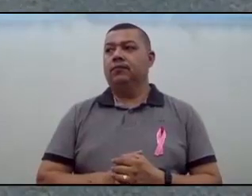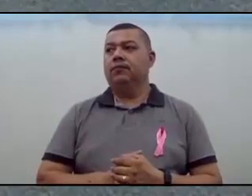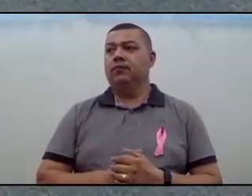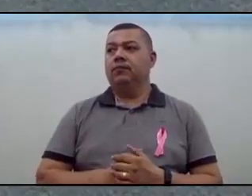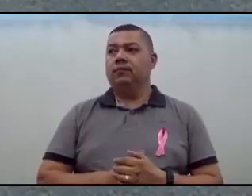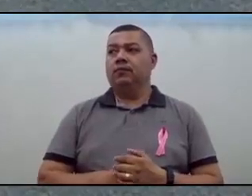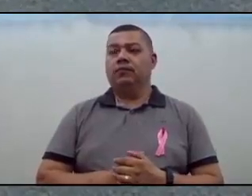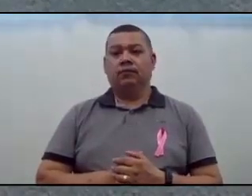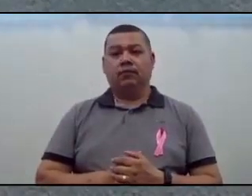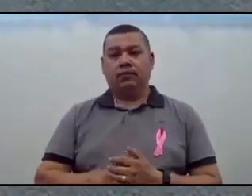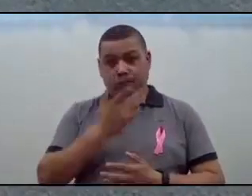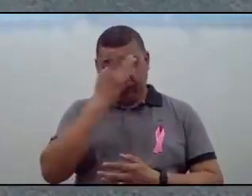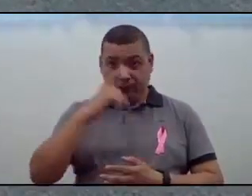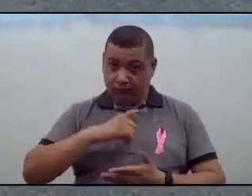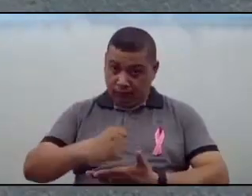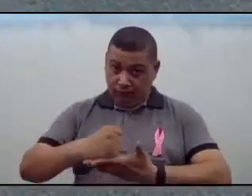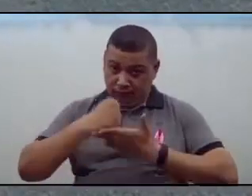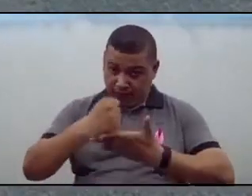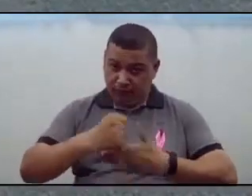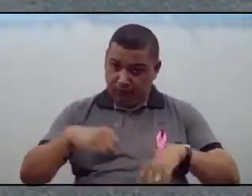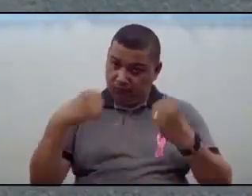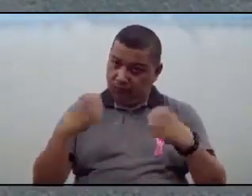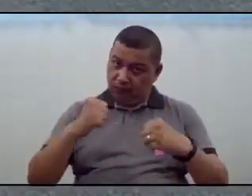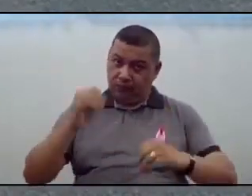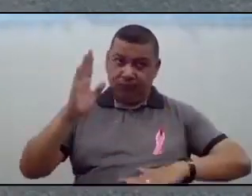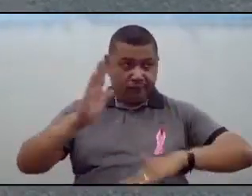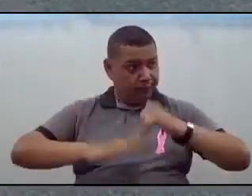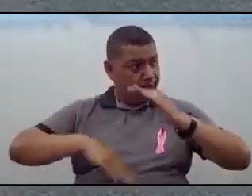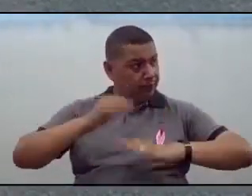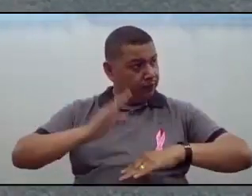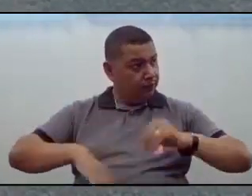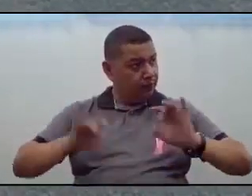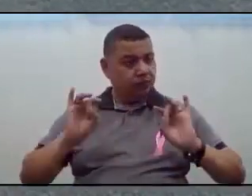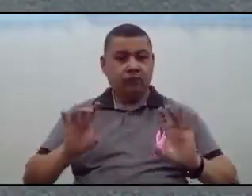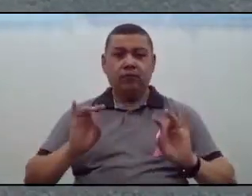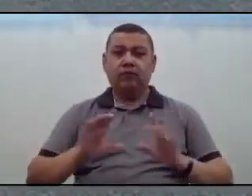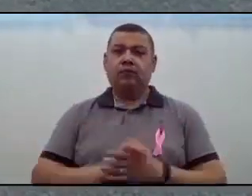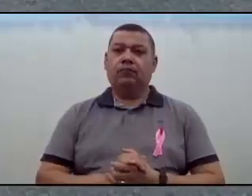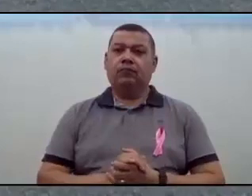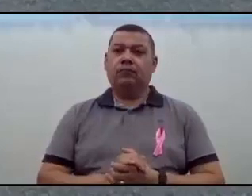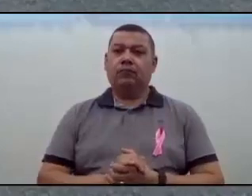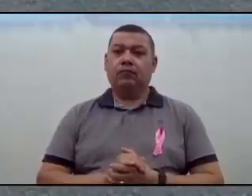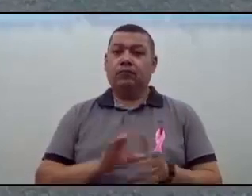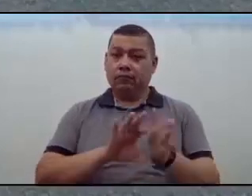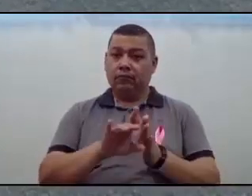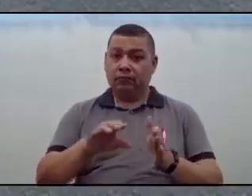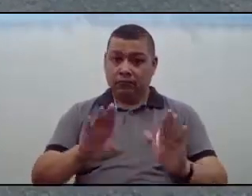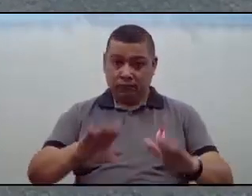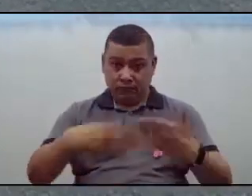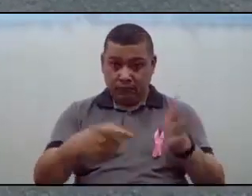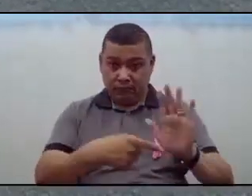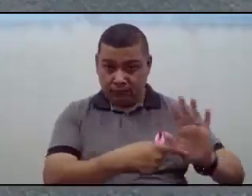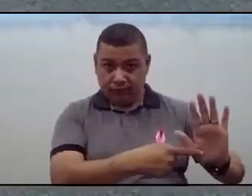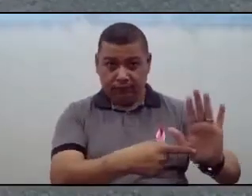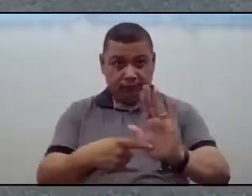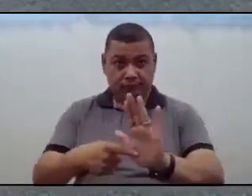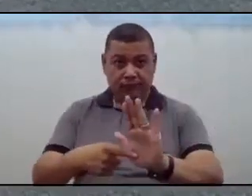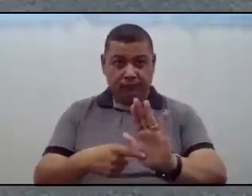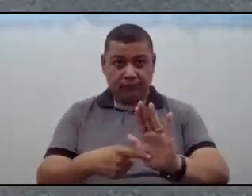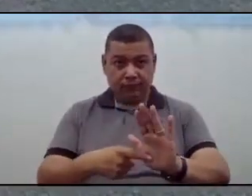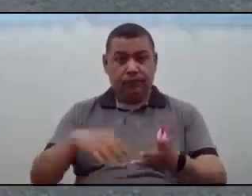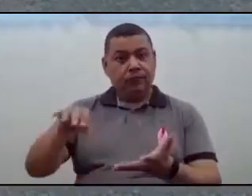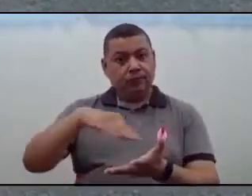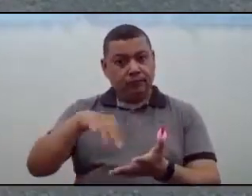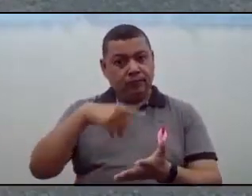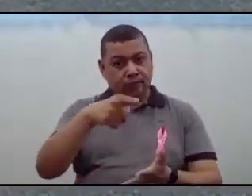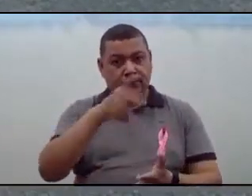esse público tenha assistência que merece, que precisa, e que Cacoal tem que disponibilizar. Então, Gideão, você que está à frente